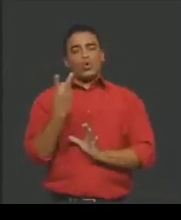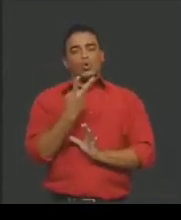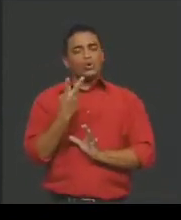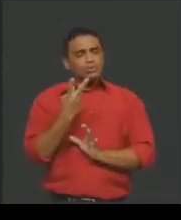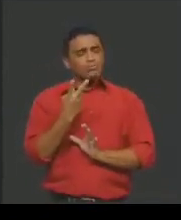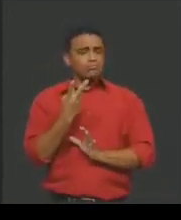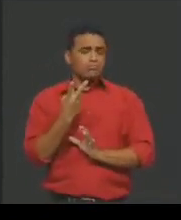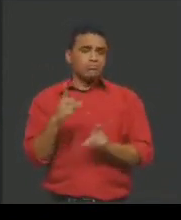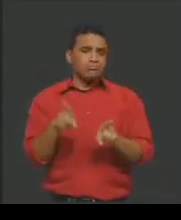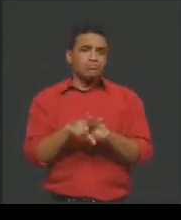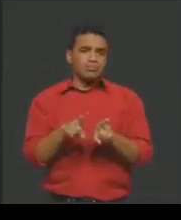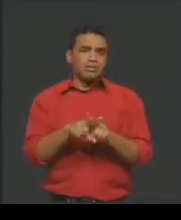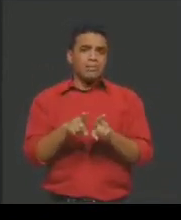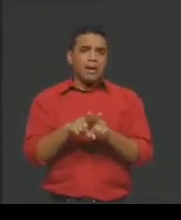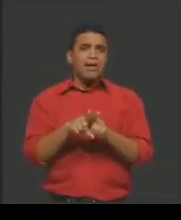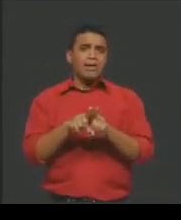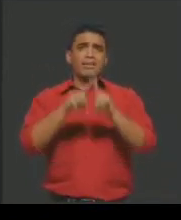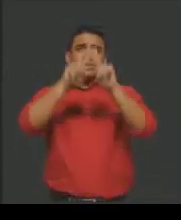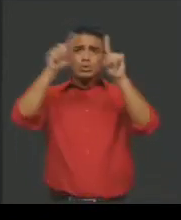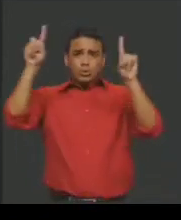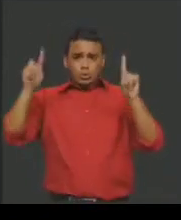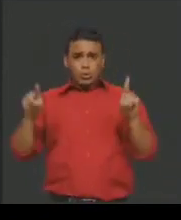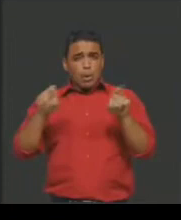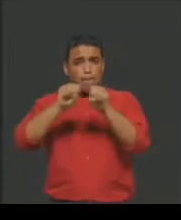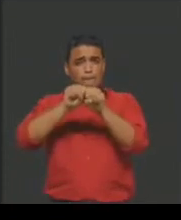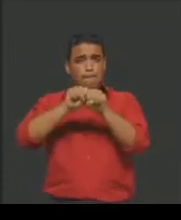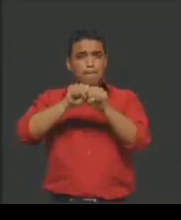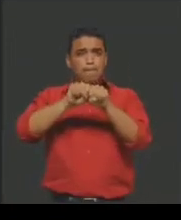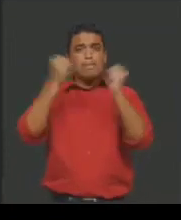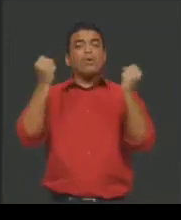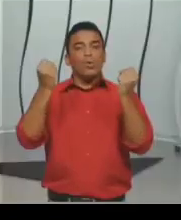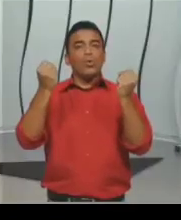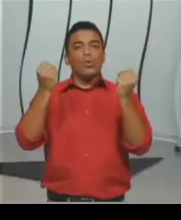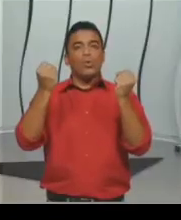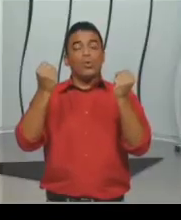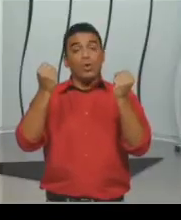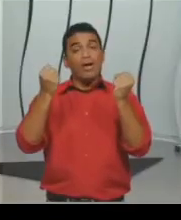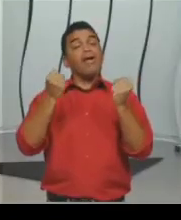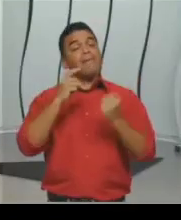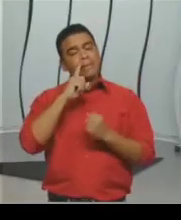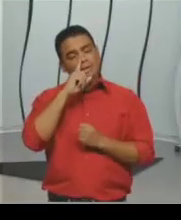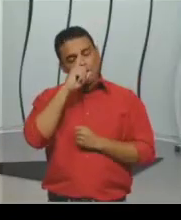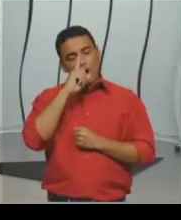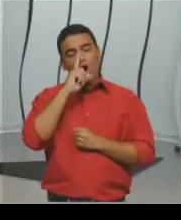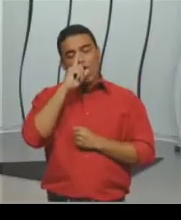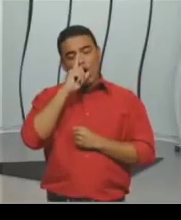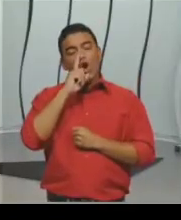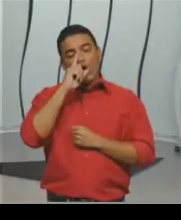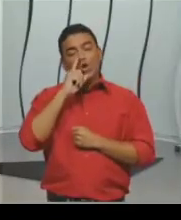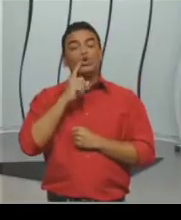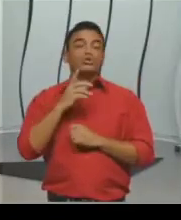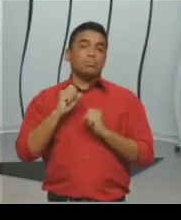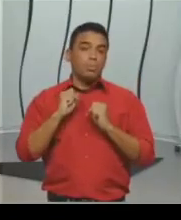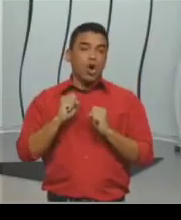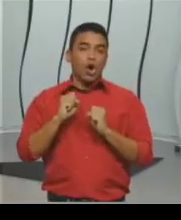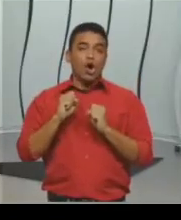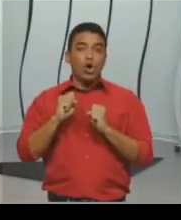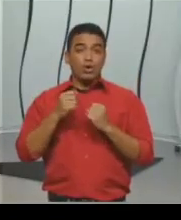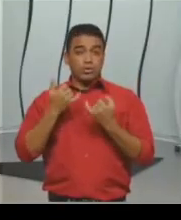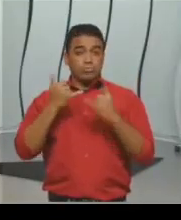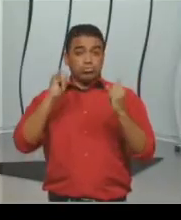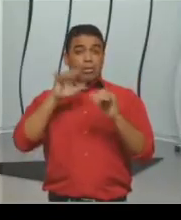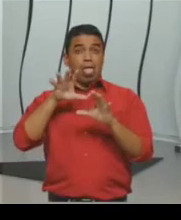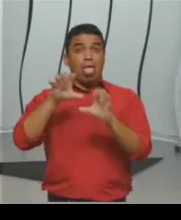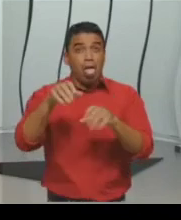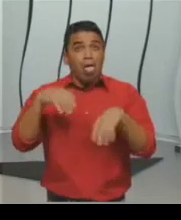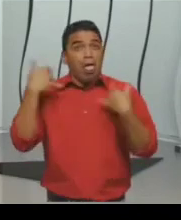falar rapidamente do curto-circuito. E é bom lembrar que o curto-circuito é perigoso, que ele pode causar um choque elétrico numa pessoa, ele